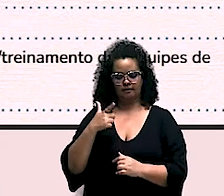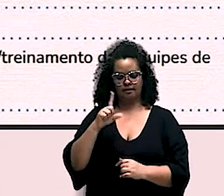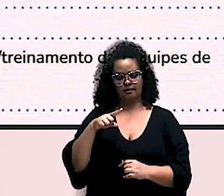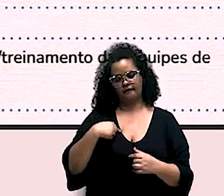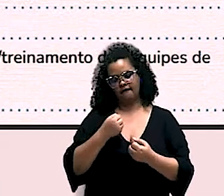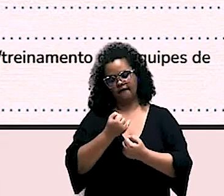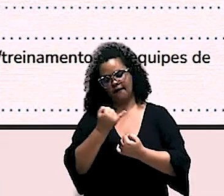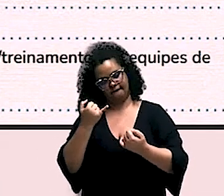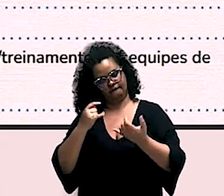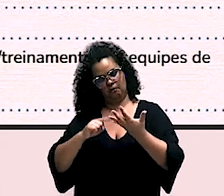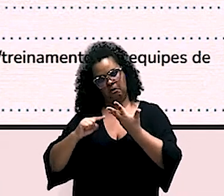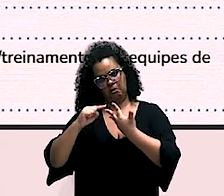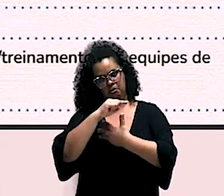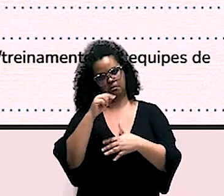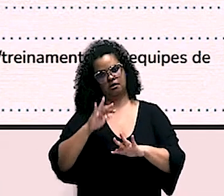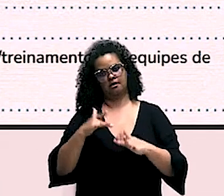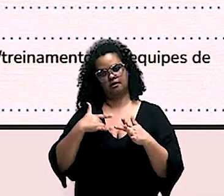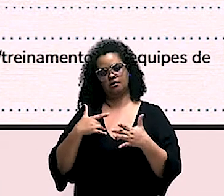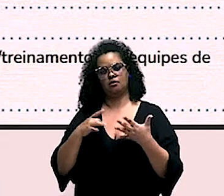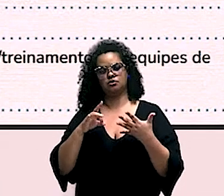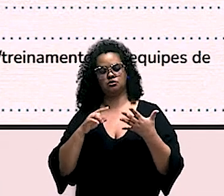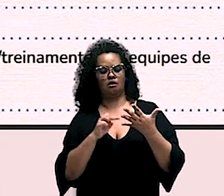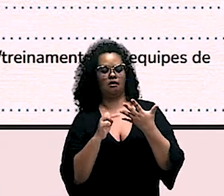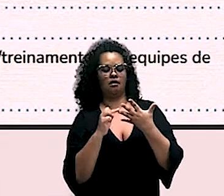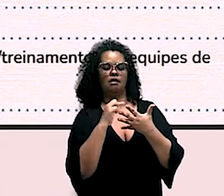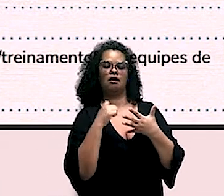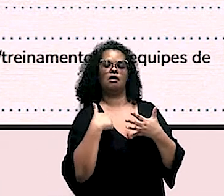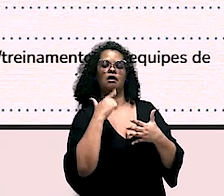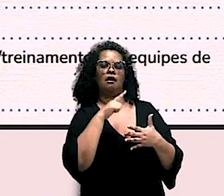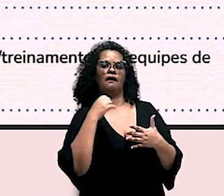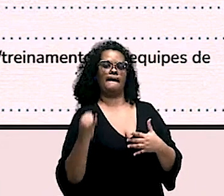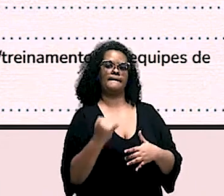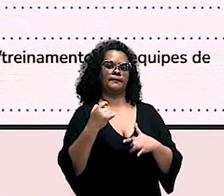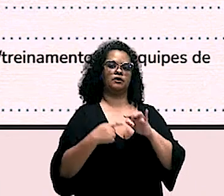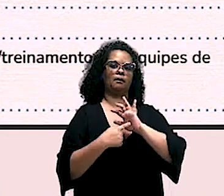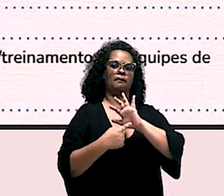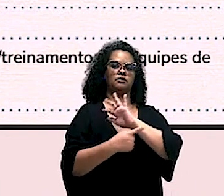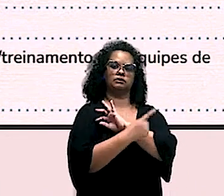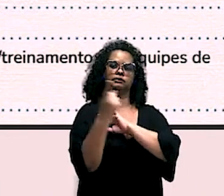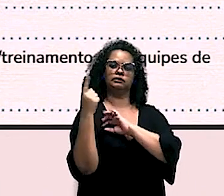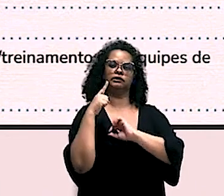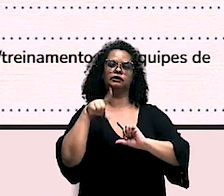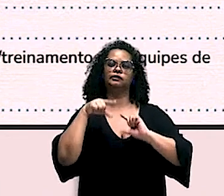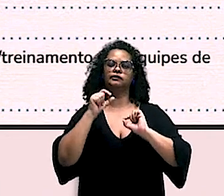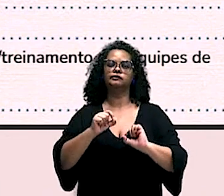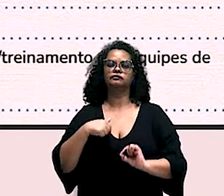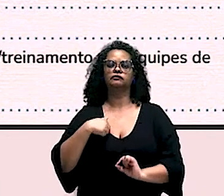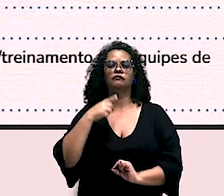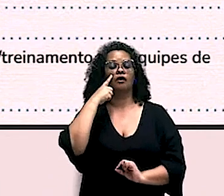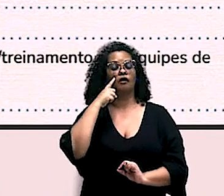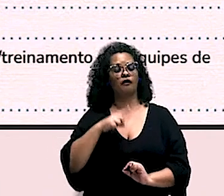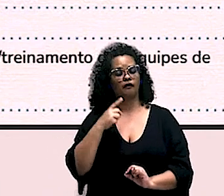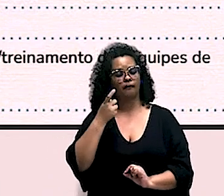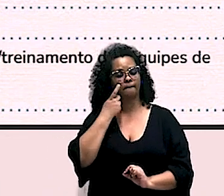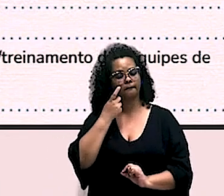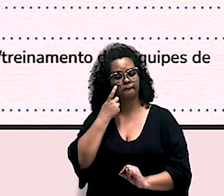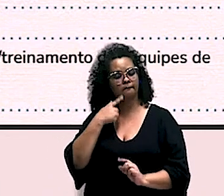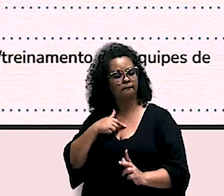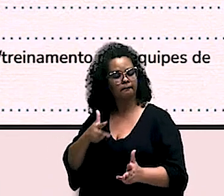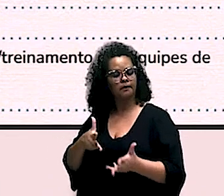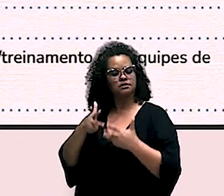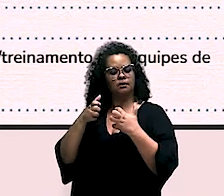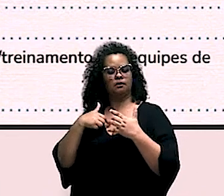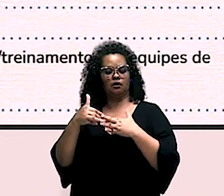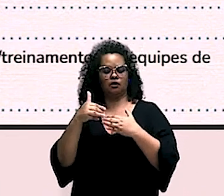vou apresentar todos aqui, pensamos alguns itens que consideramos relevantes para passar para vocês. Verificamos que